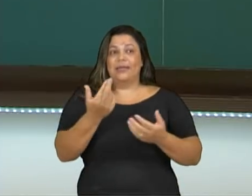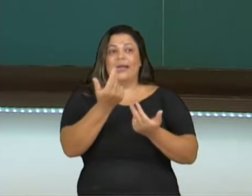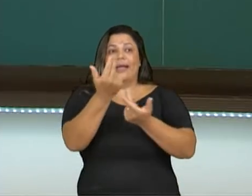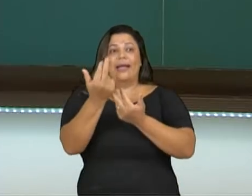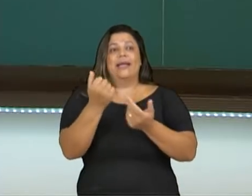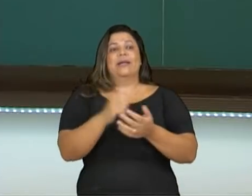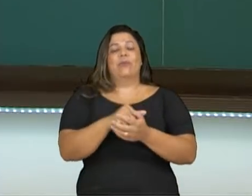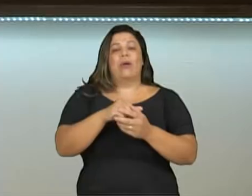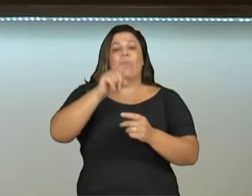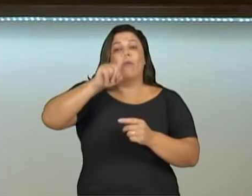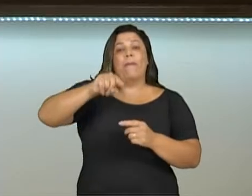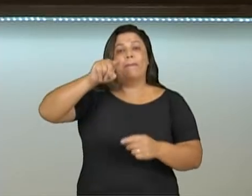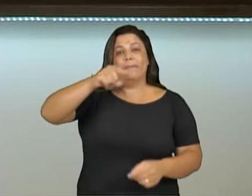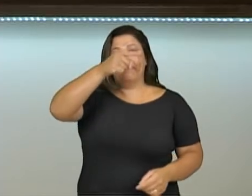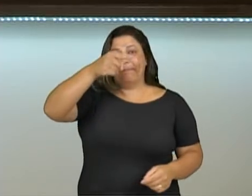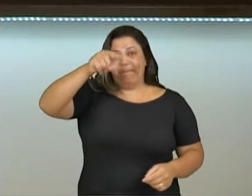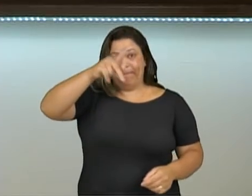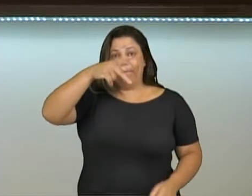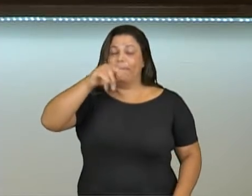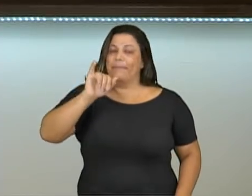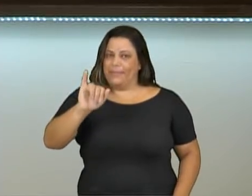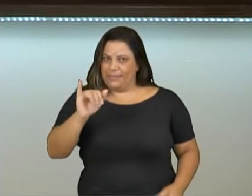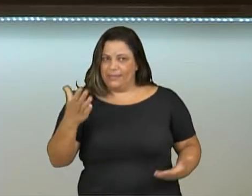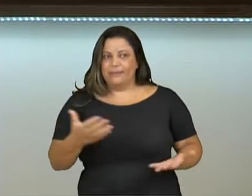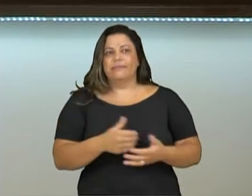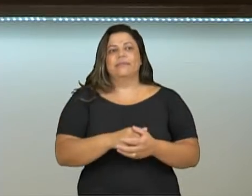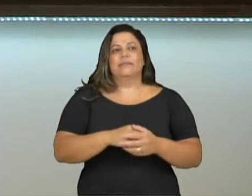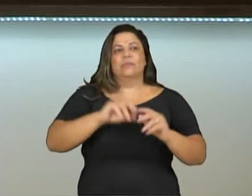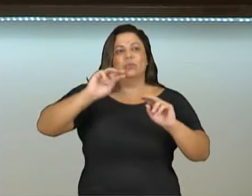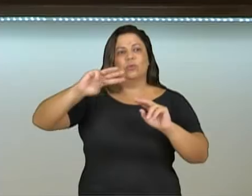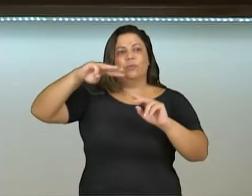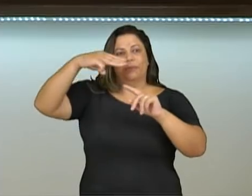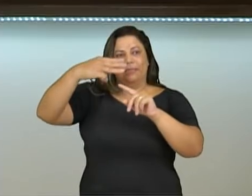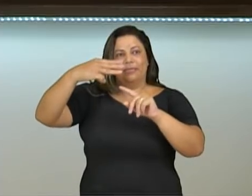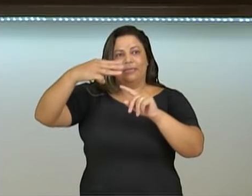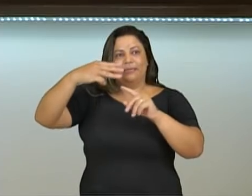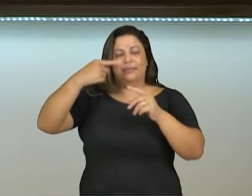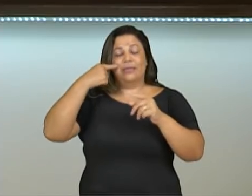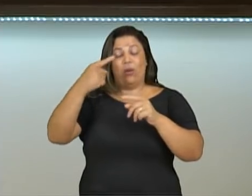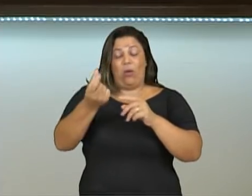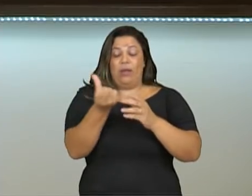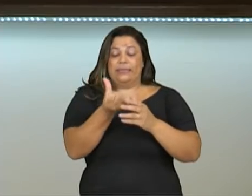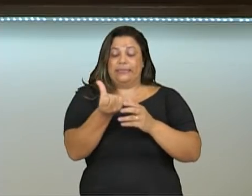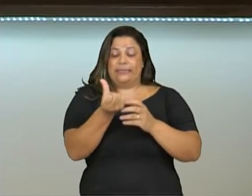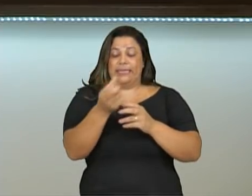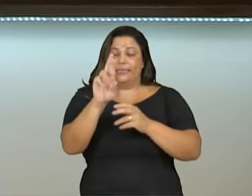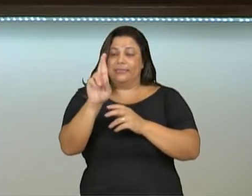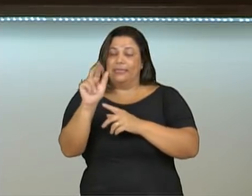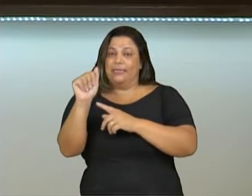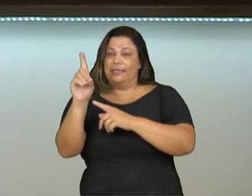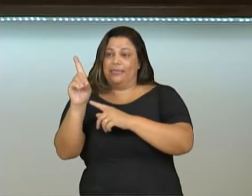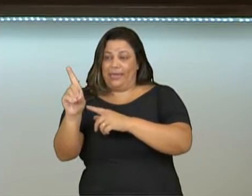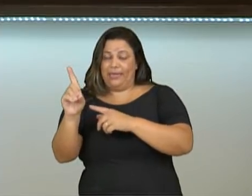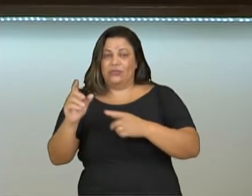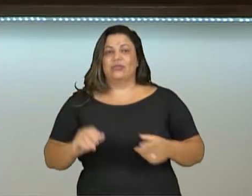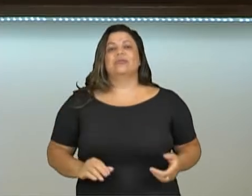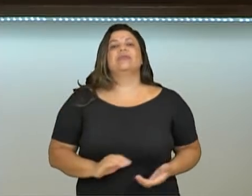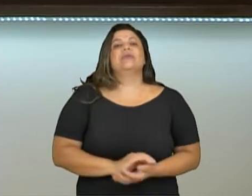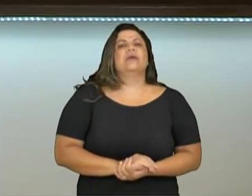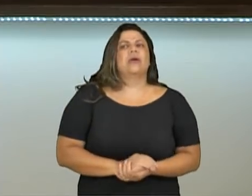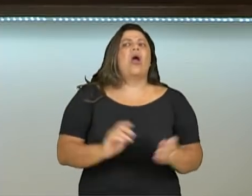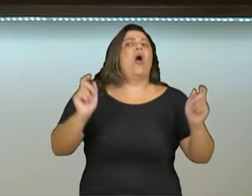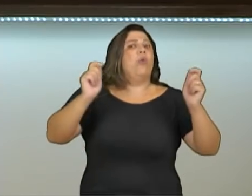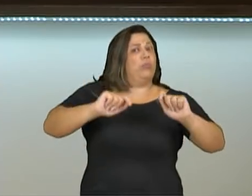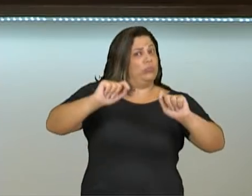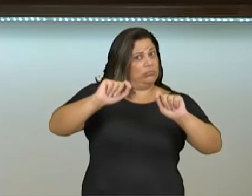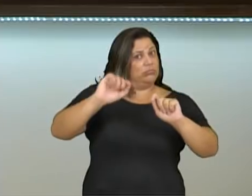radianos. Notem que quando você escreve o ângulo em radianos, aparece ali o π. Mas pode acontecer também de